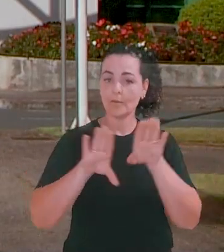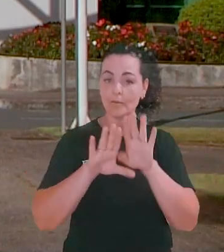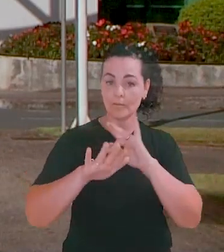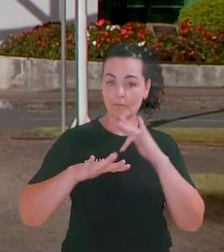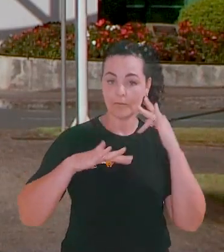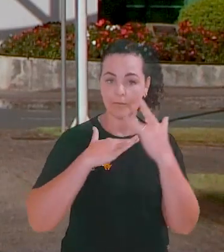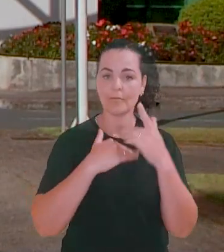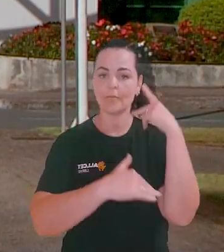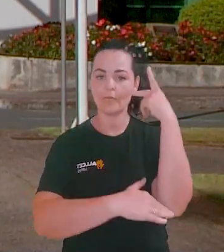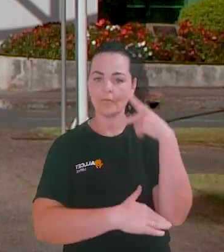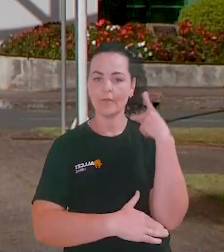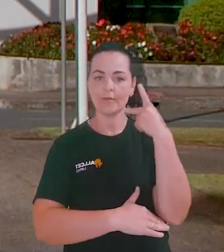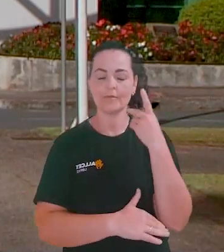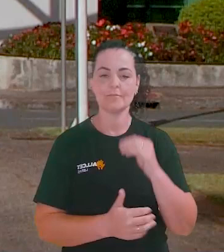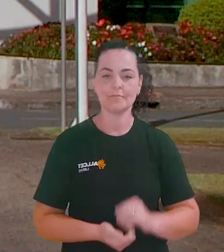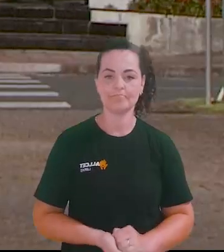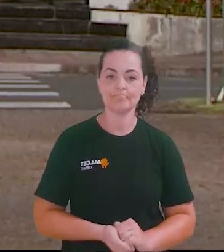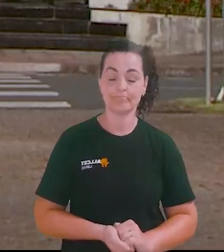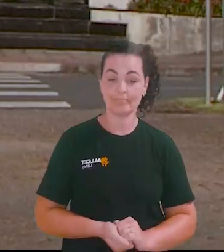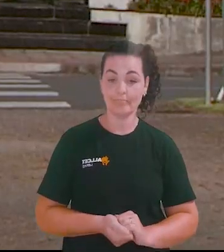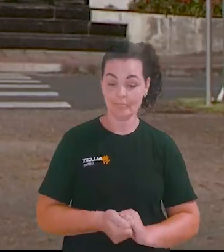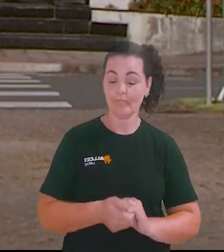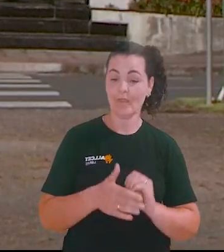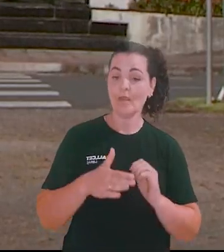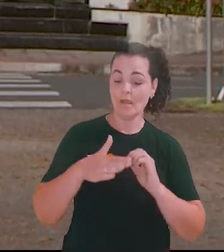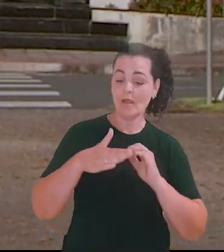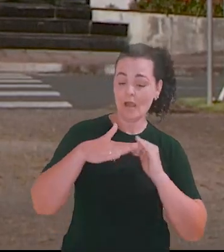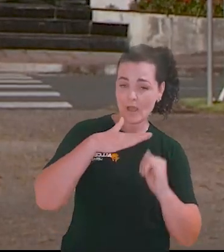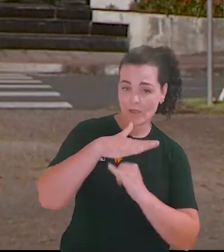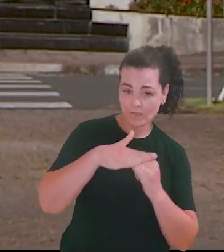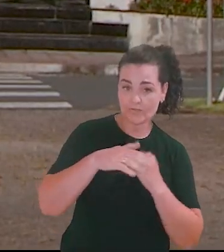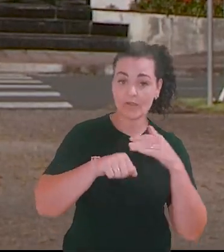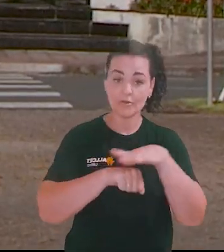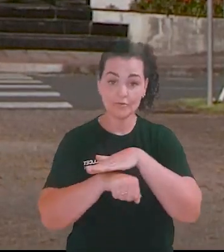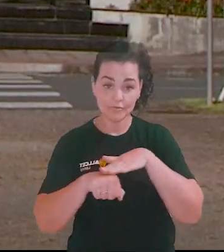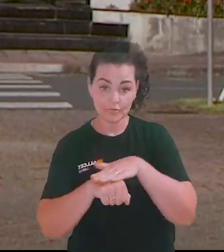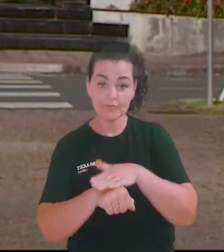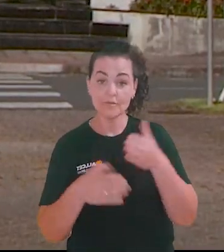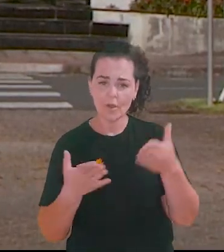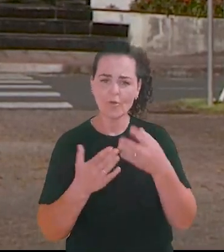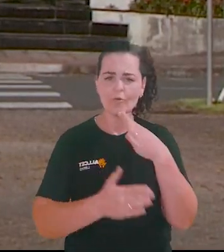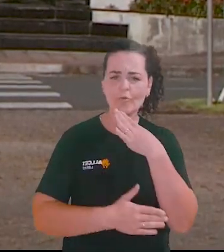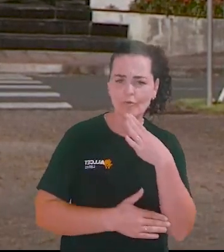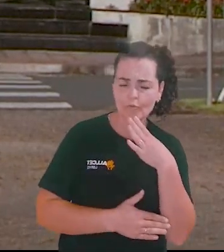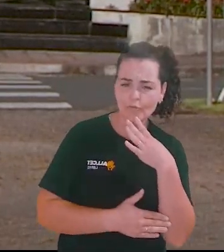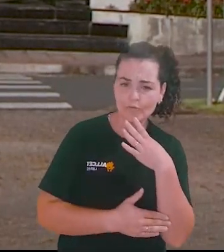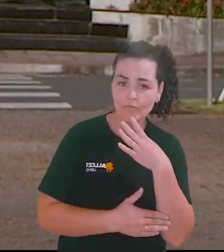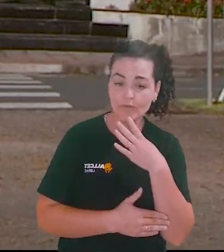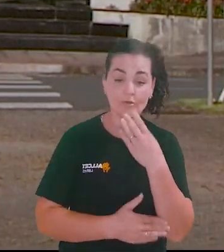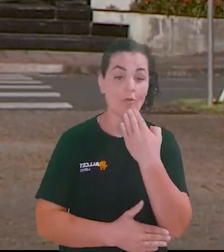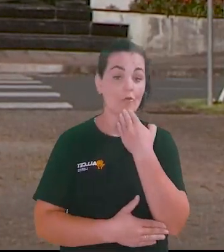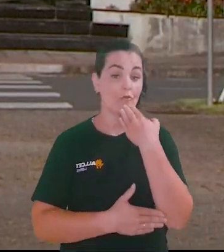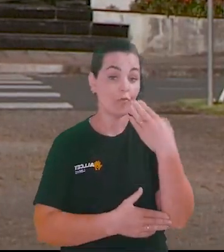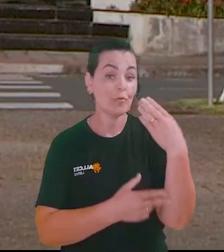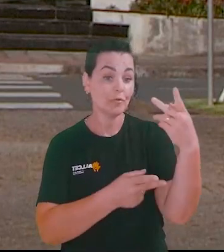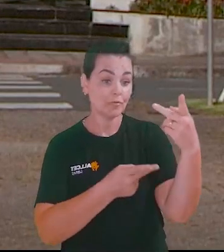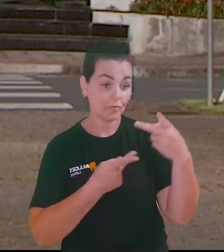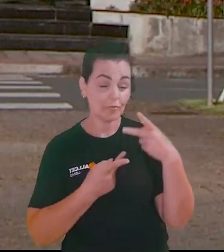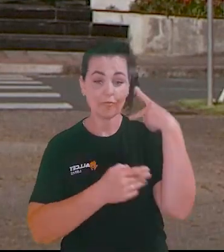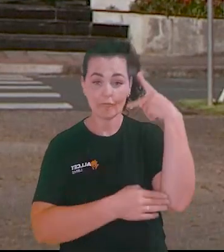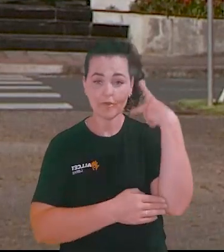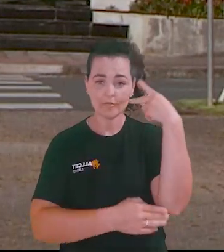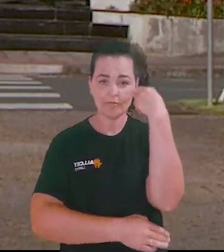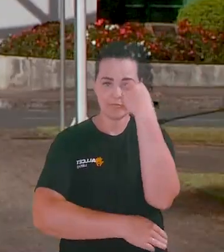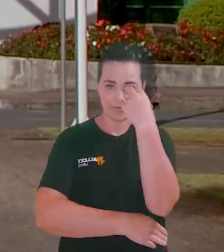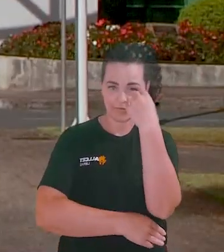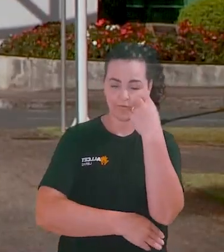redes sociais da Câmara de Vereadores. A entidade que vamos conhecer um pouco mais na entrevista de hoje foi uma indicação do vereador